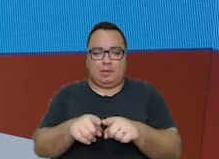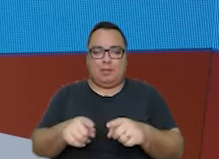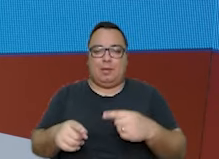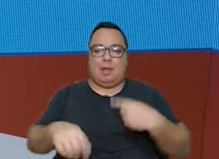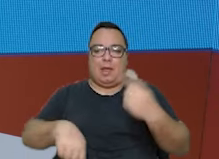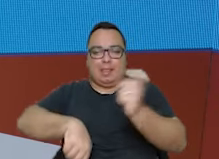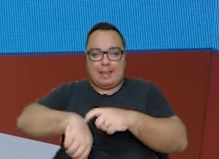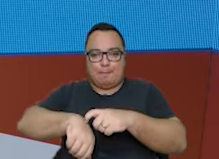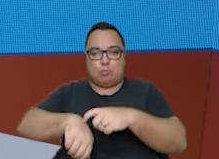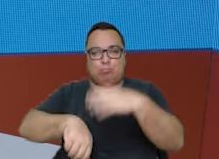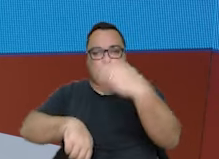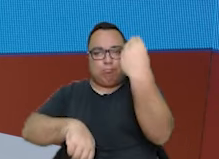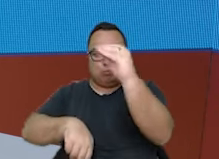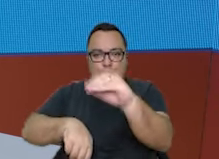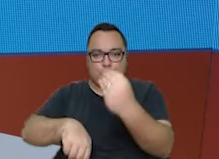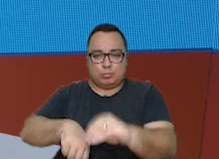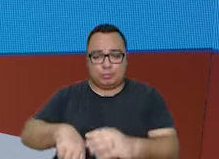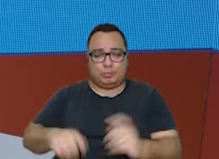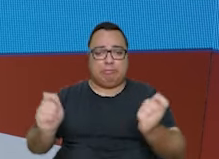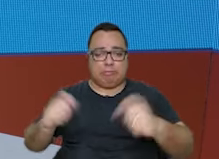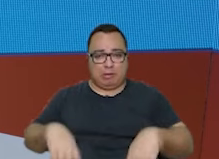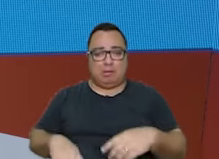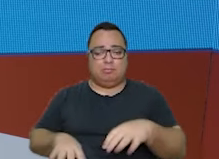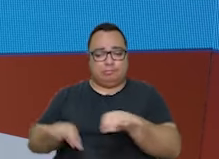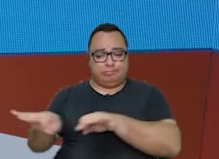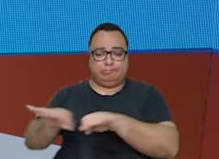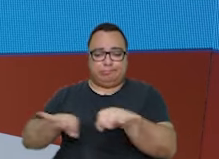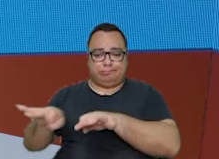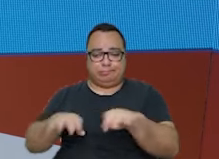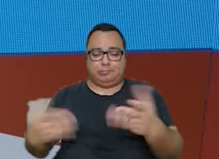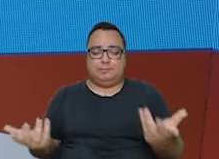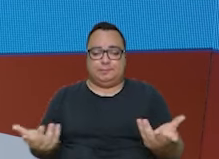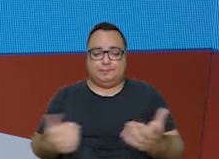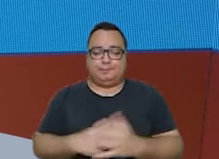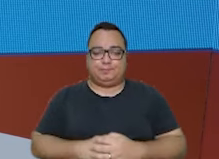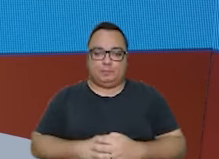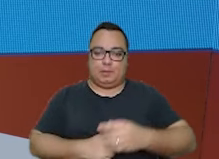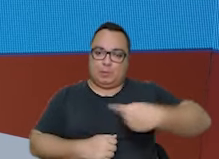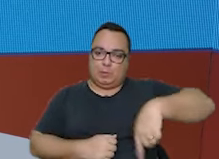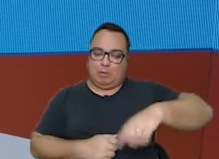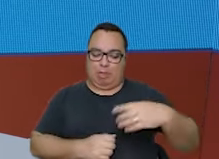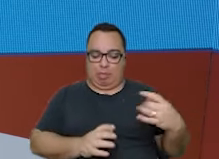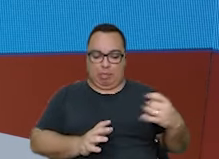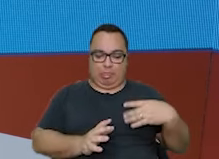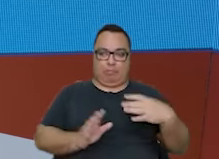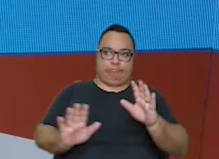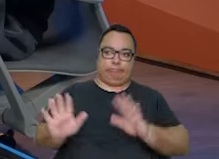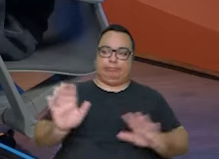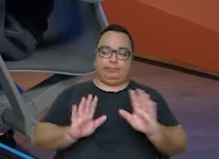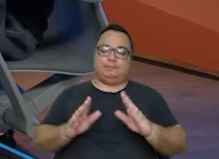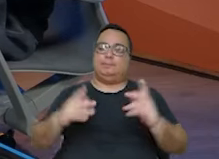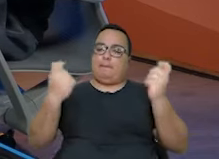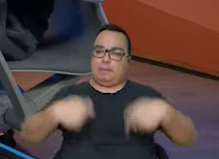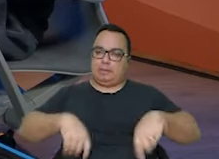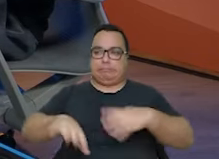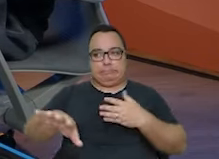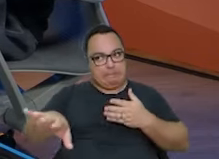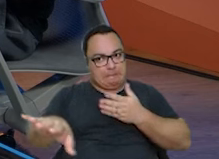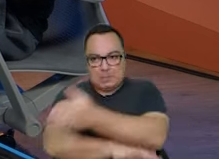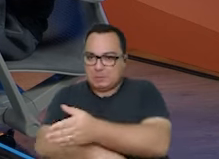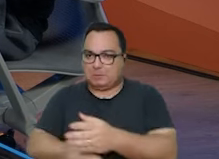conteúdo Então acho que é um ponto importante que a gente precisa eh perder o medo de usar né encarar e falar aí